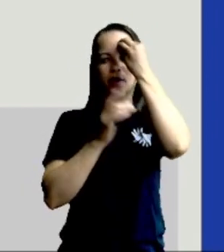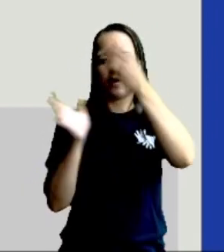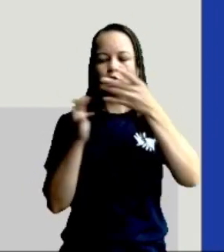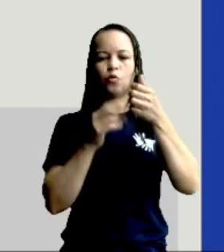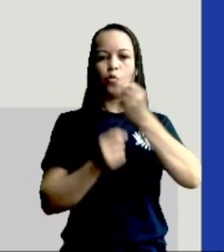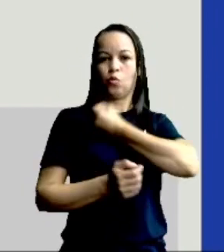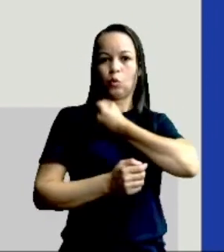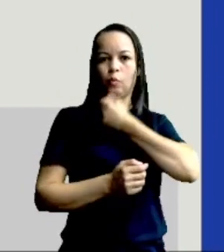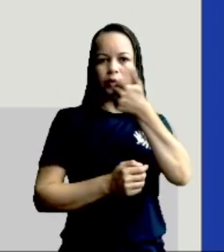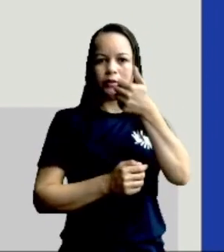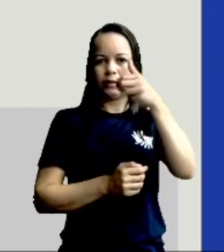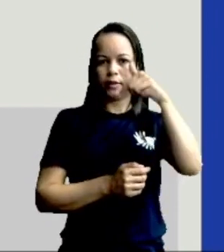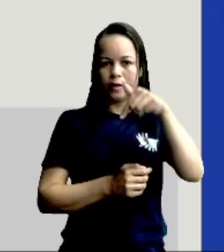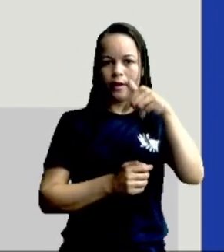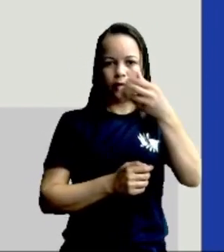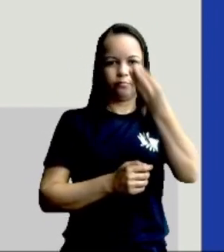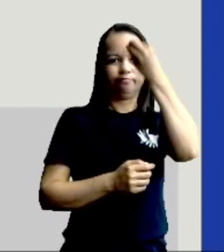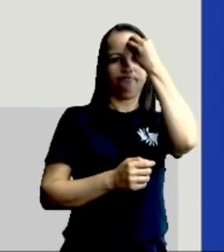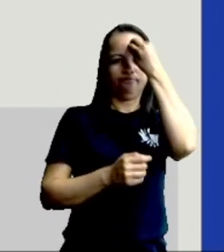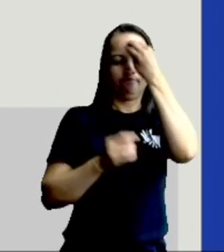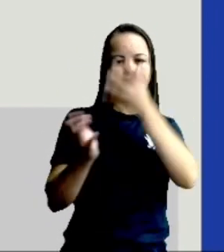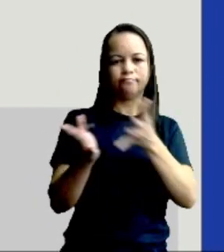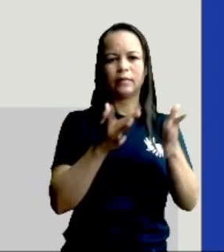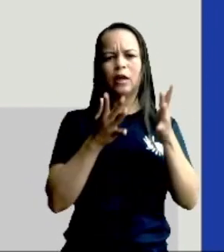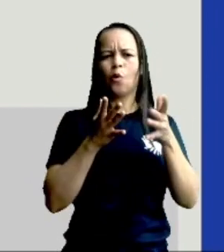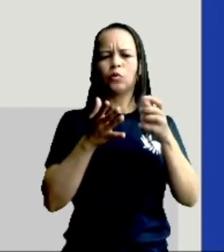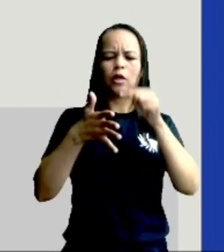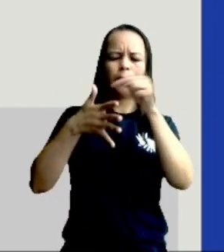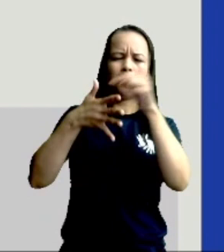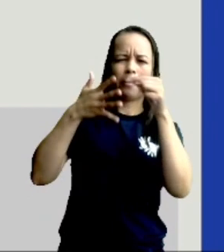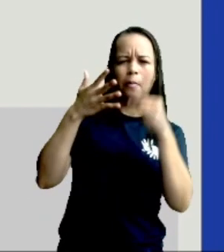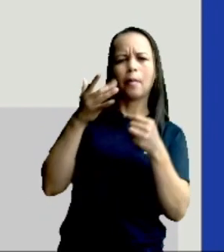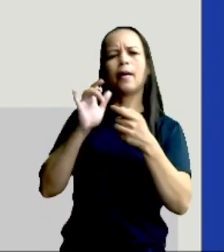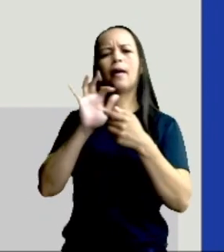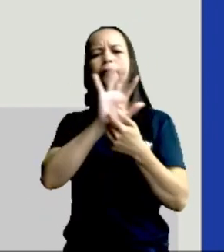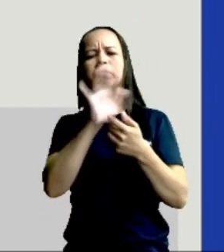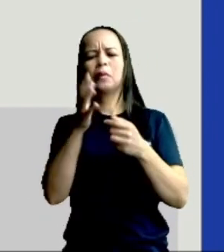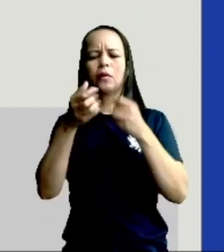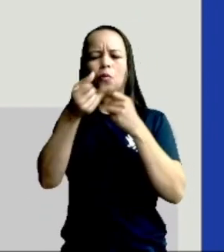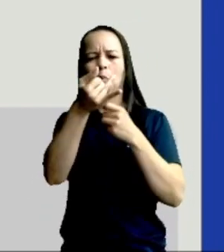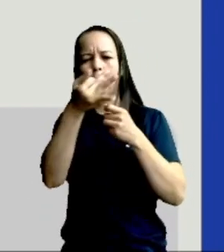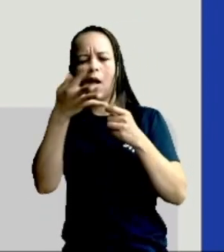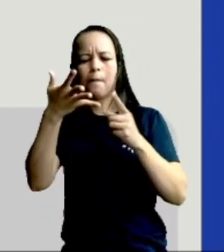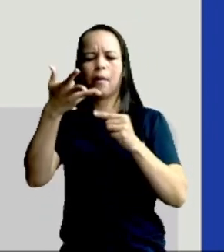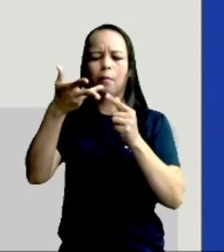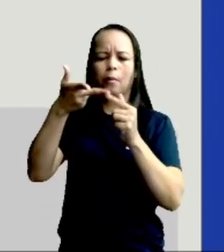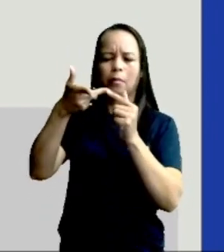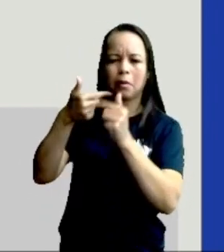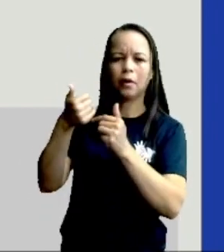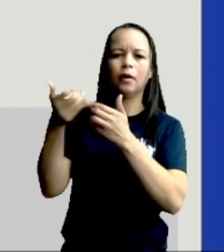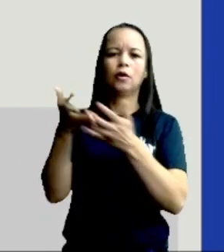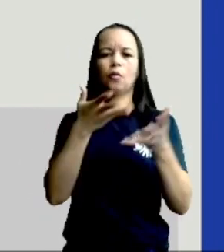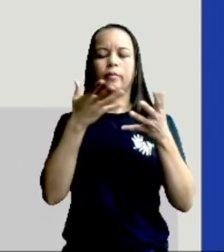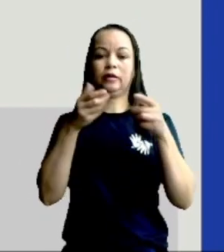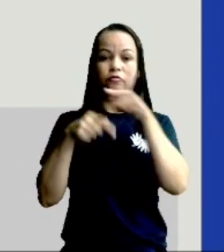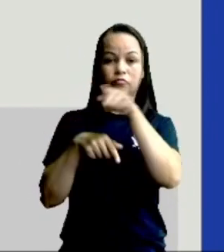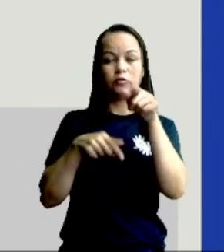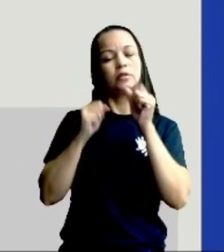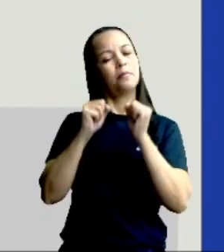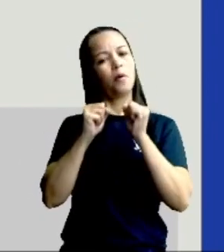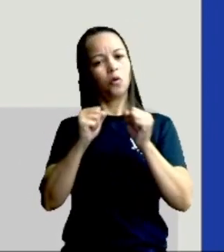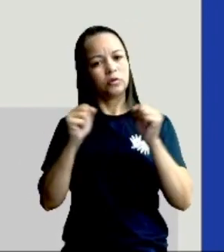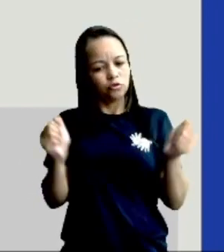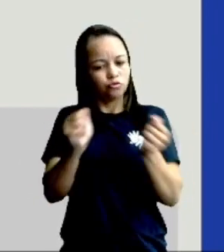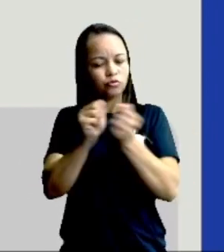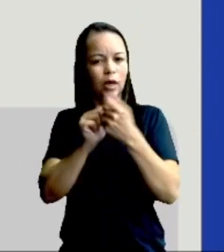você achar. Utiliza os dedos ou faz de forma de memória algum objeto para que você possa juntar essa quantidade. Então,